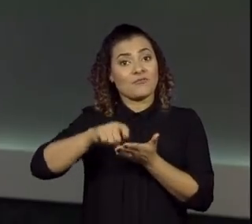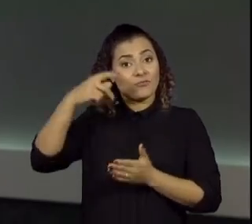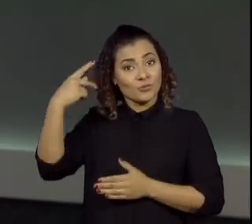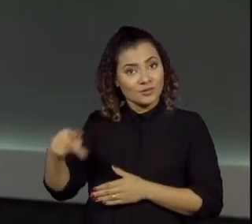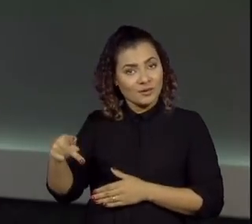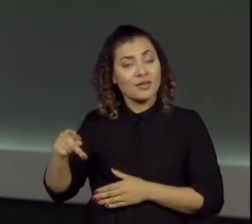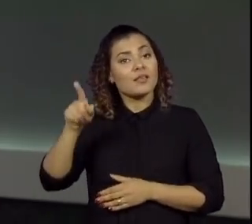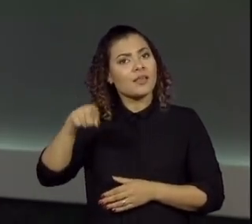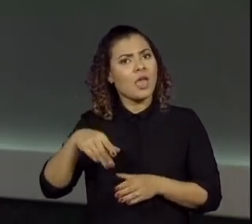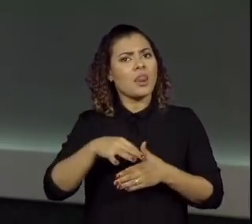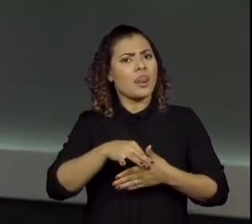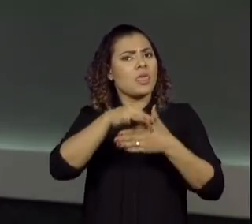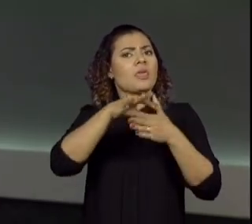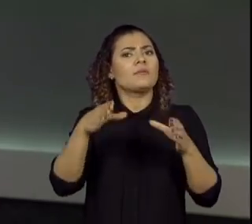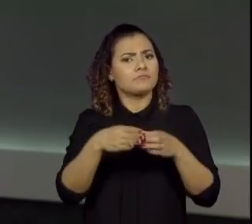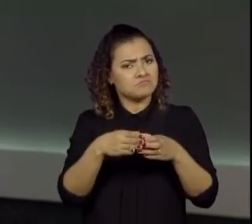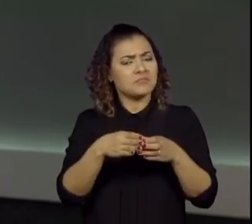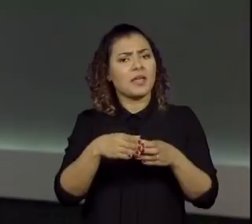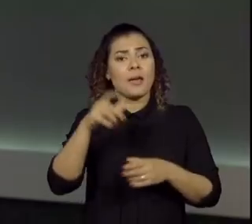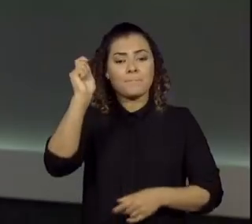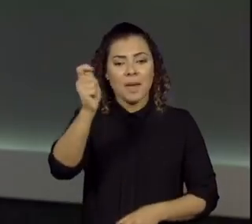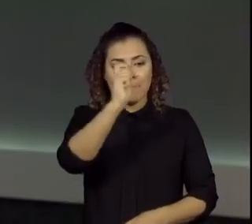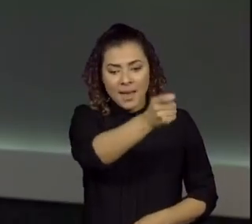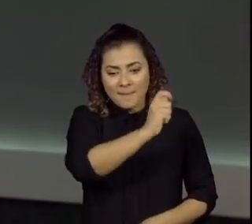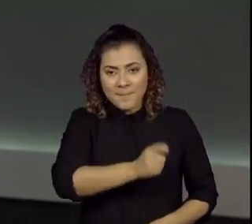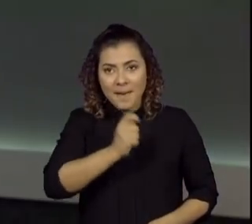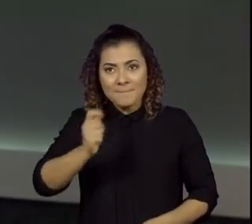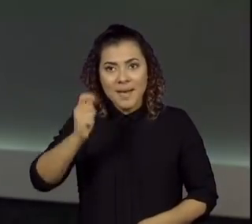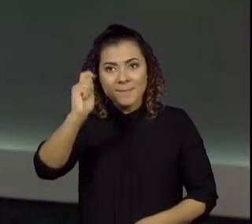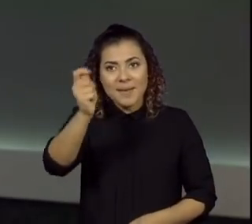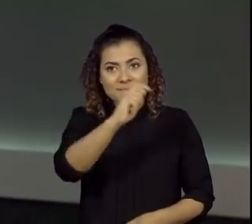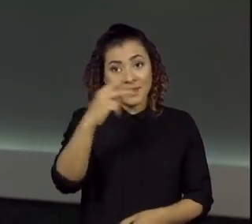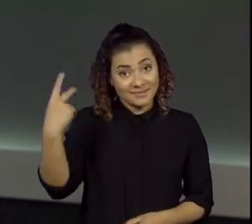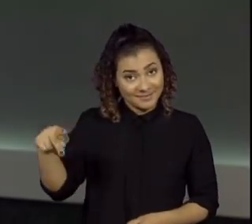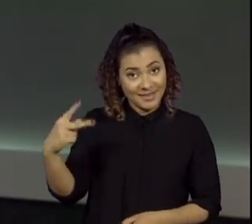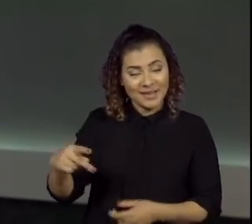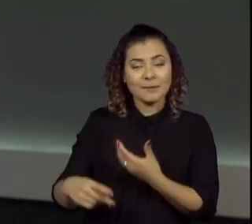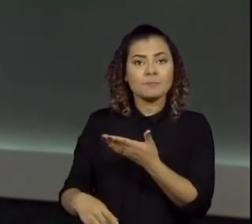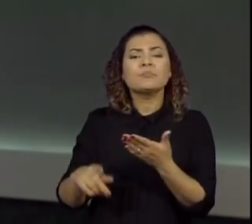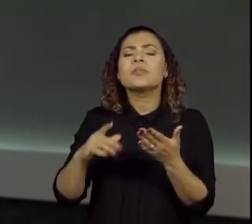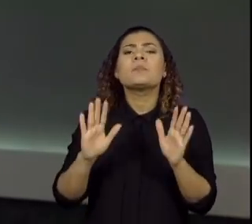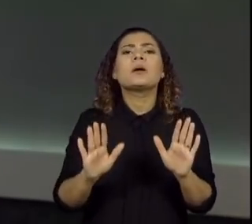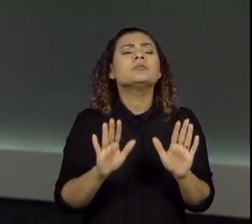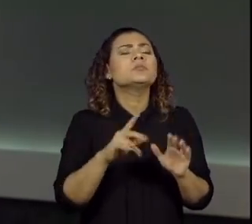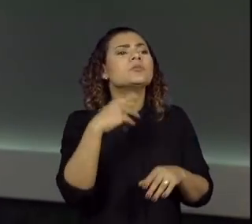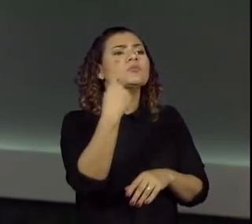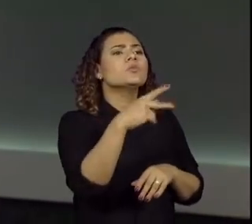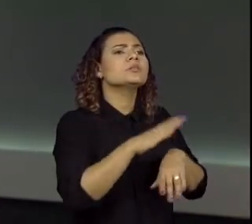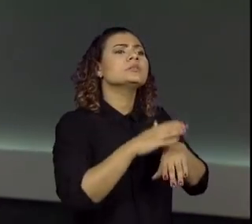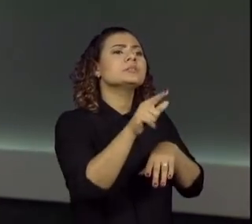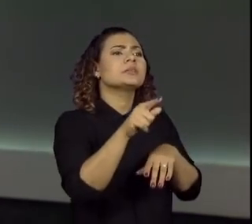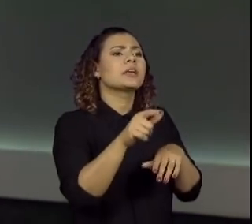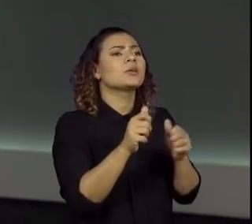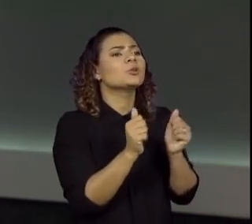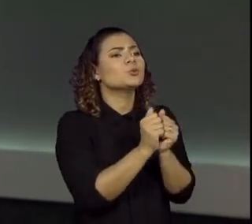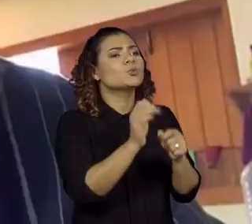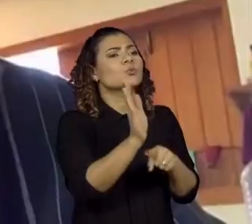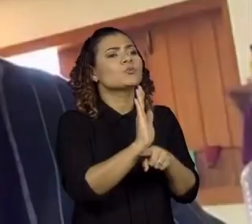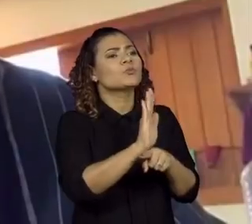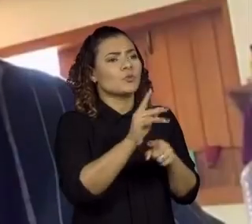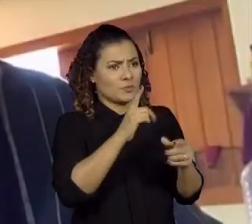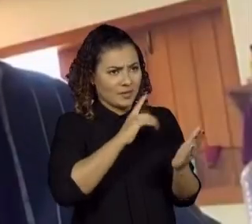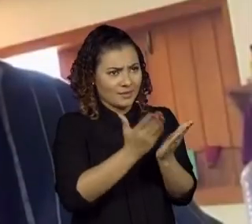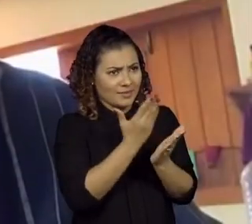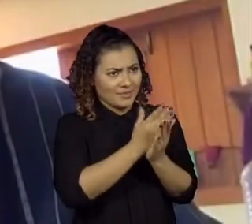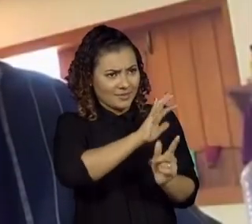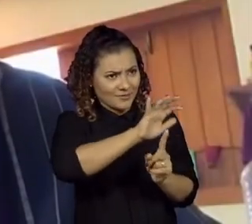também um xamã ou um pajé. E eu queria saber do Luiz o quanto esse livro está contido no seu filme. Eu estava